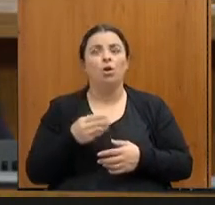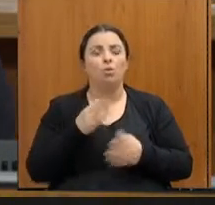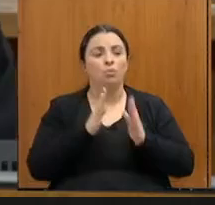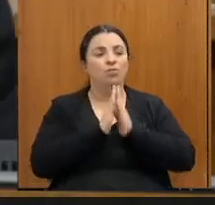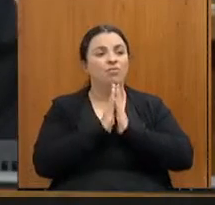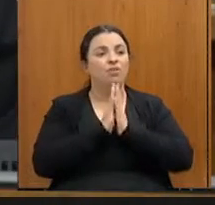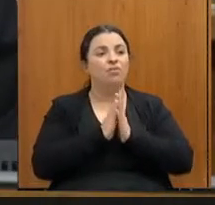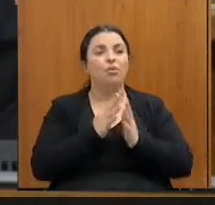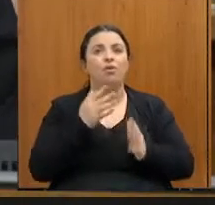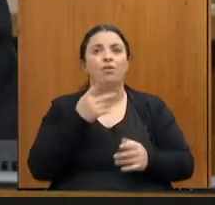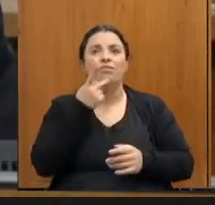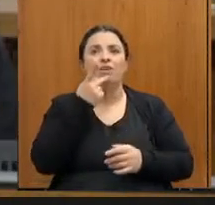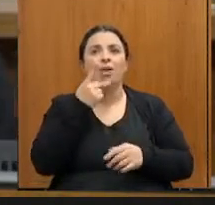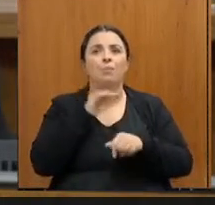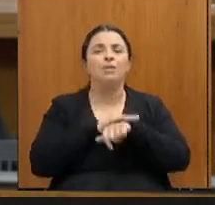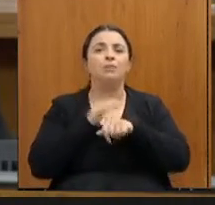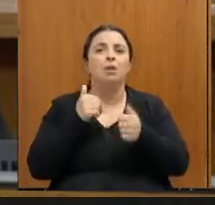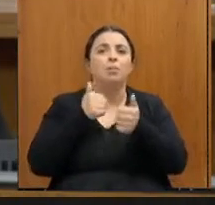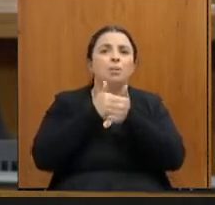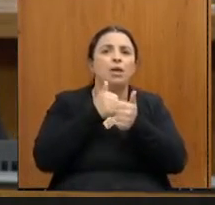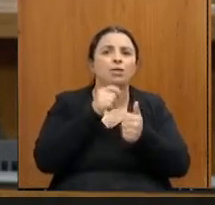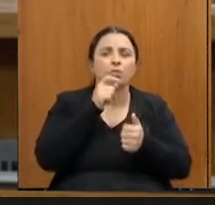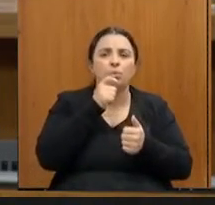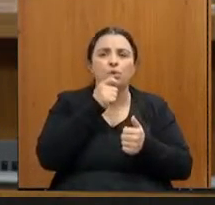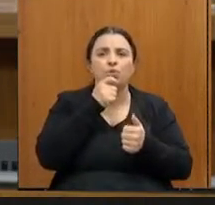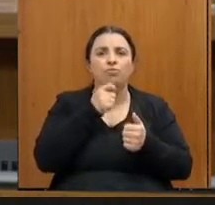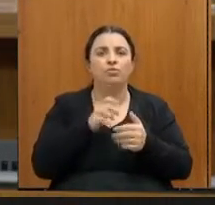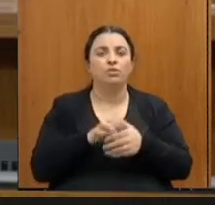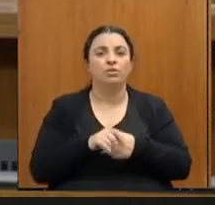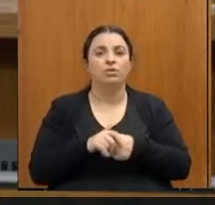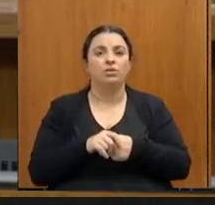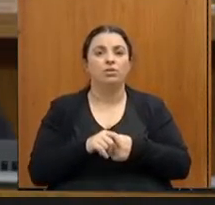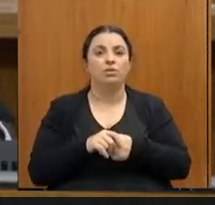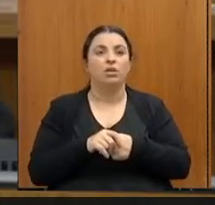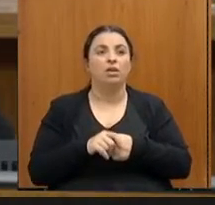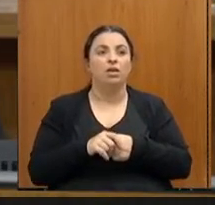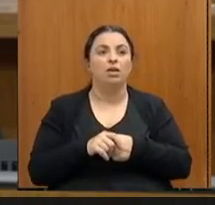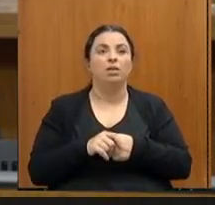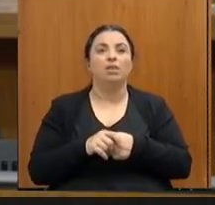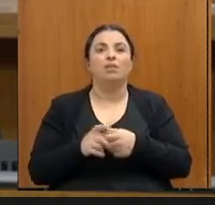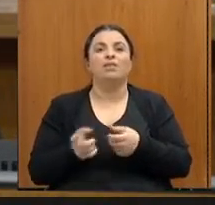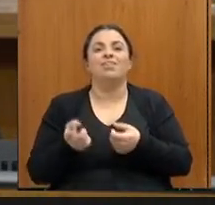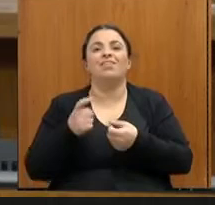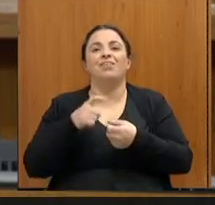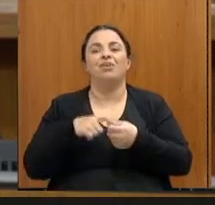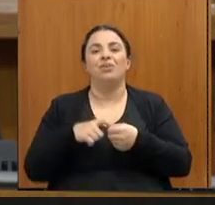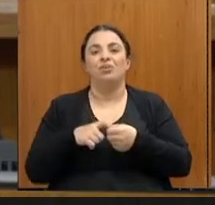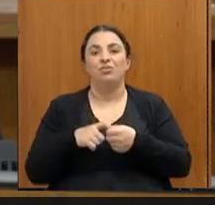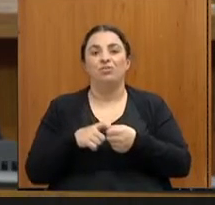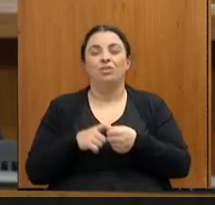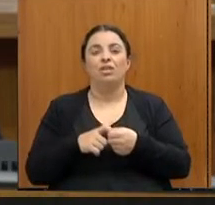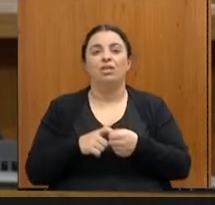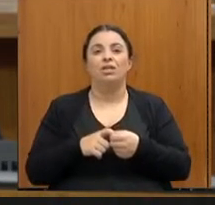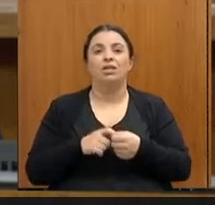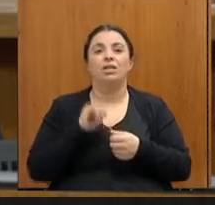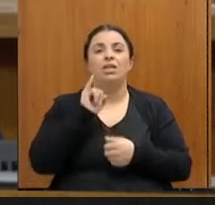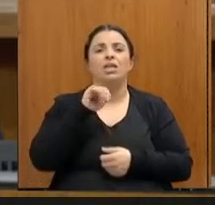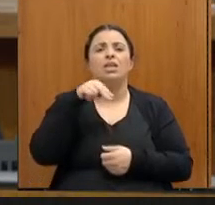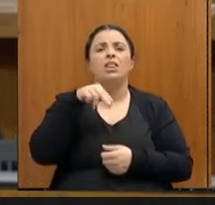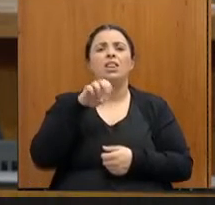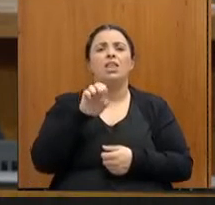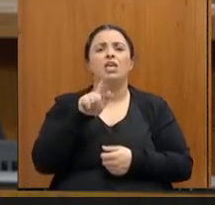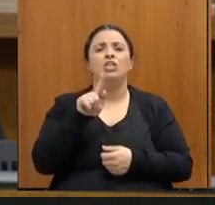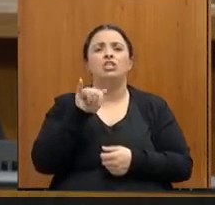mais perto a perdão perdão bom então retomando né O primeiro é energia habilidade é